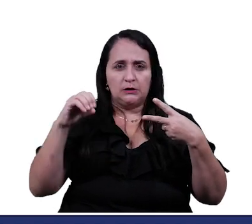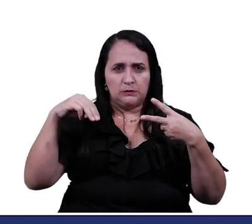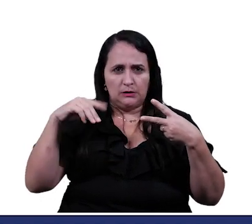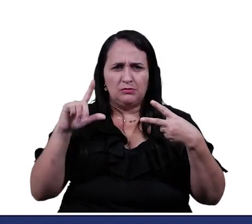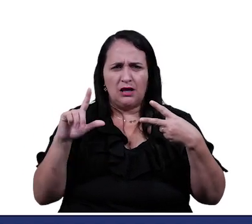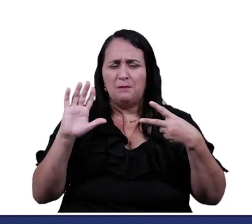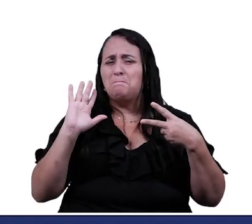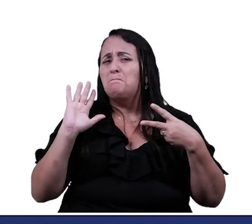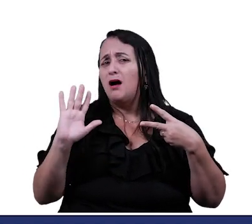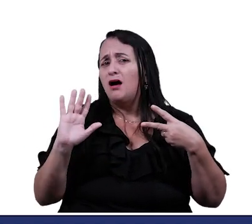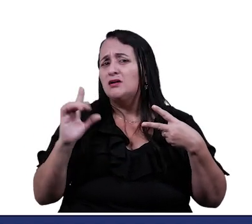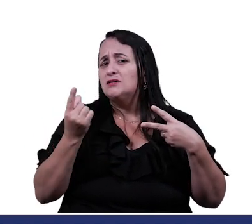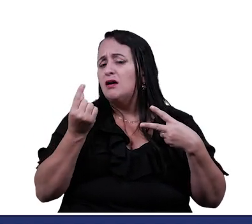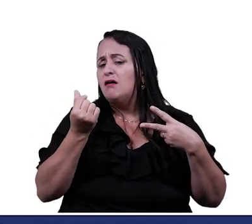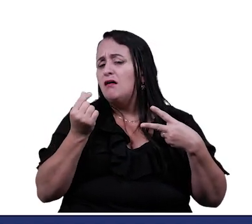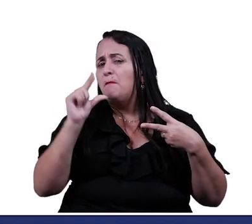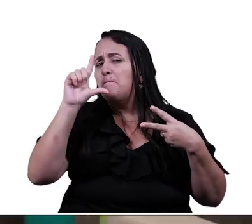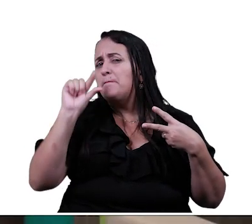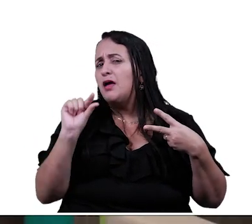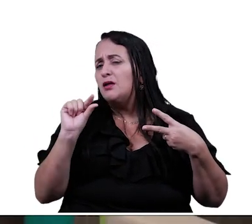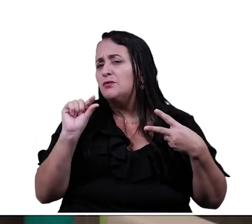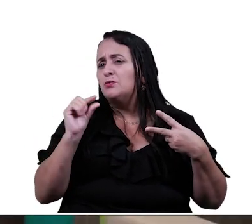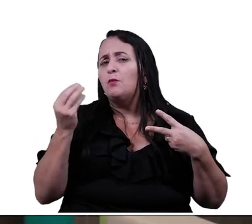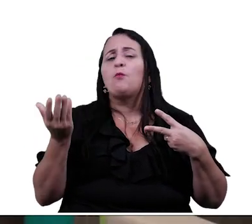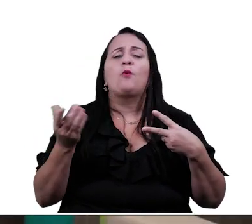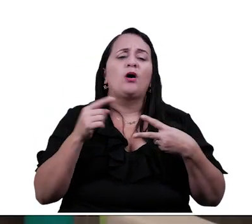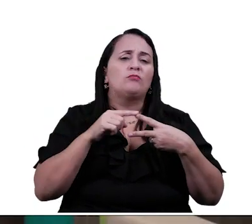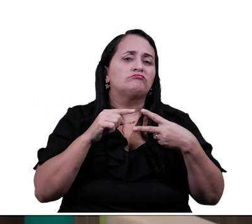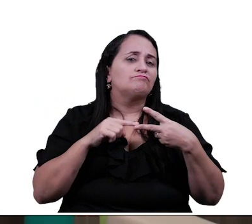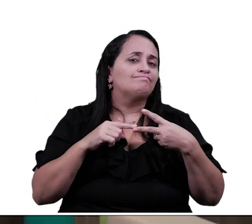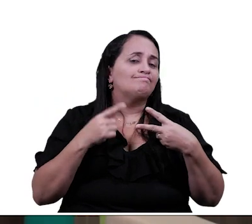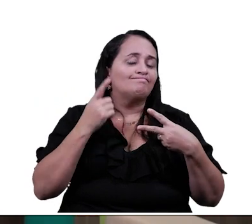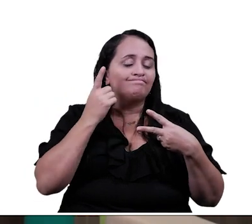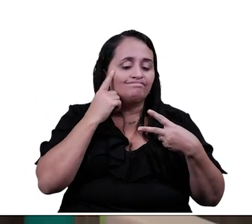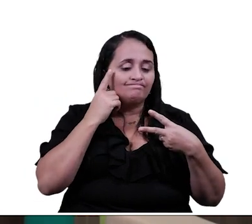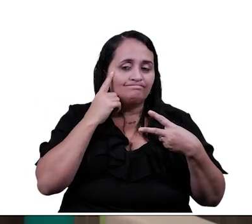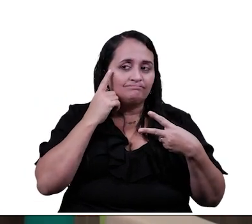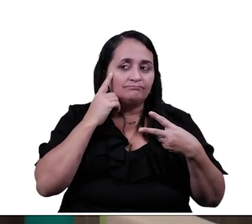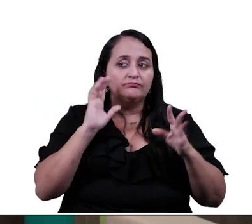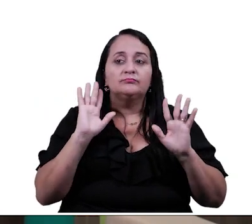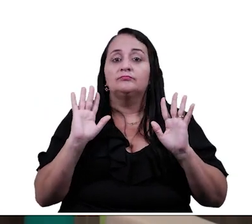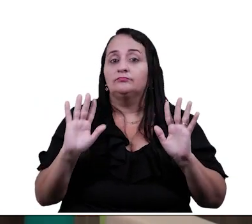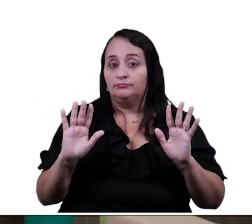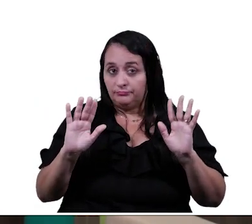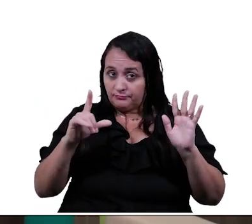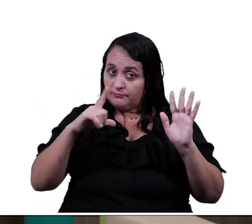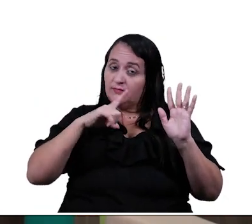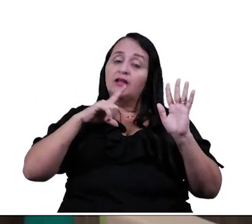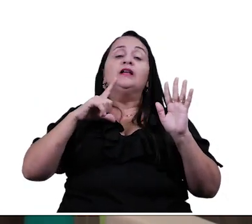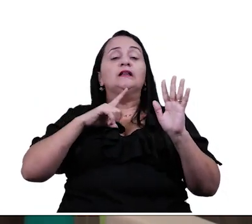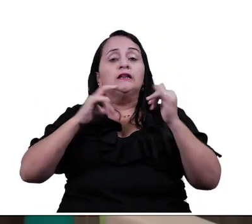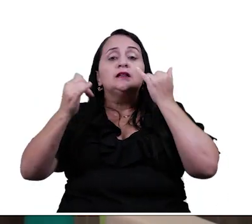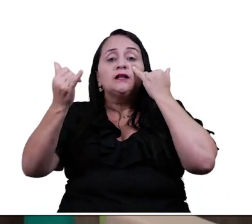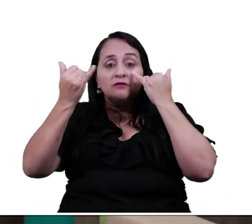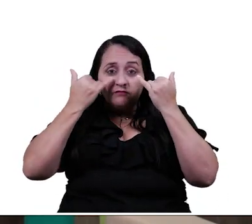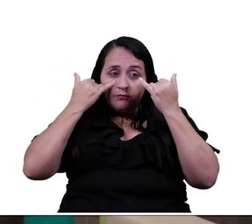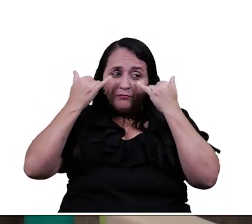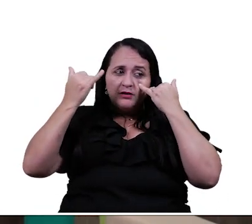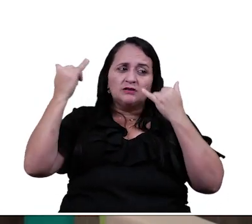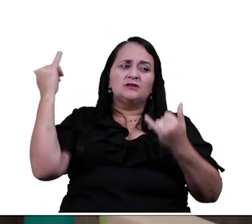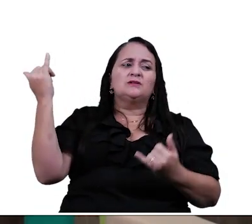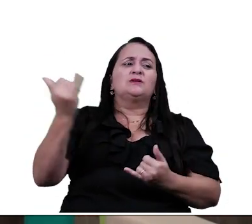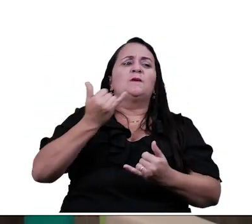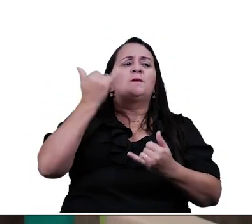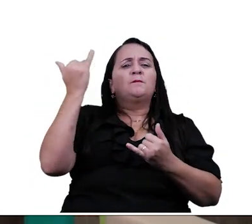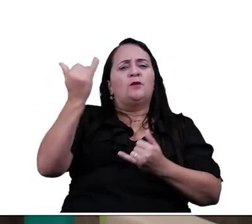comprar qual garrafa? Observe então que lá na feira tem a informação muito importante, que